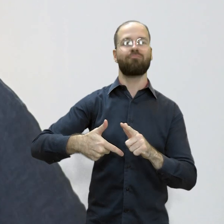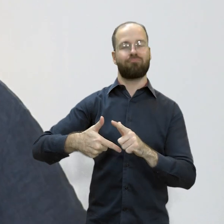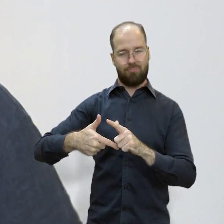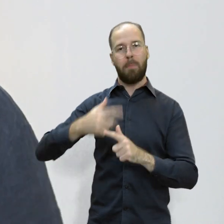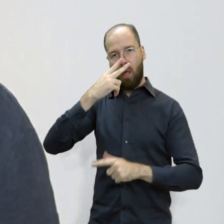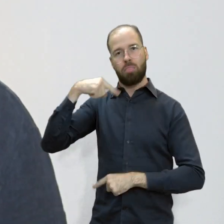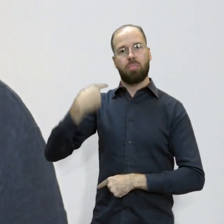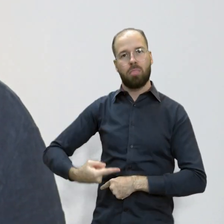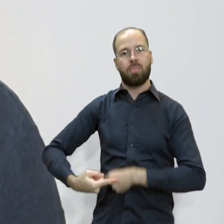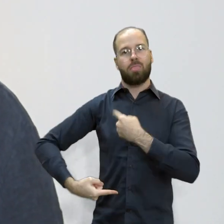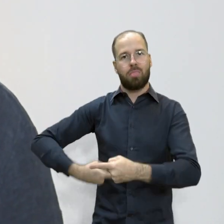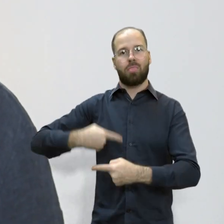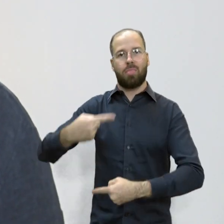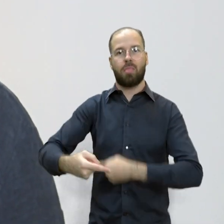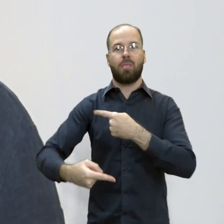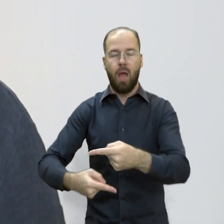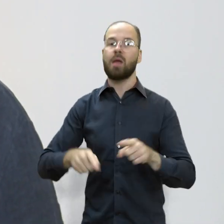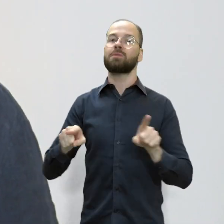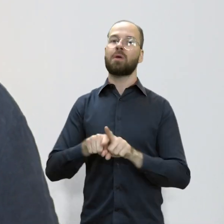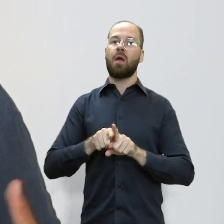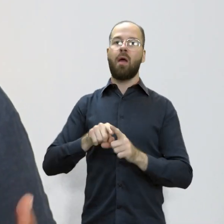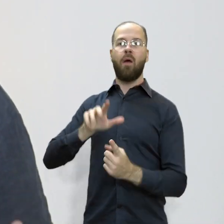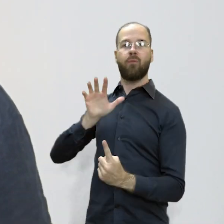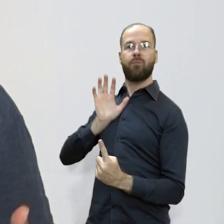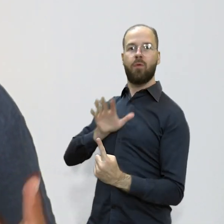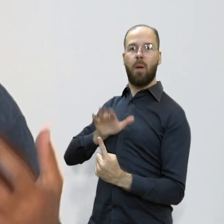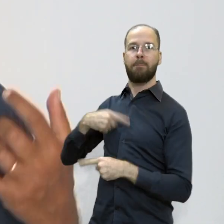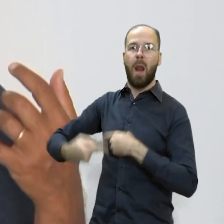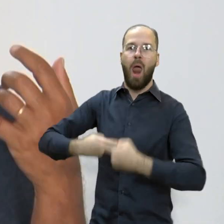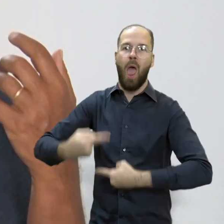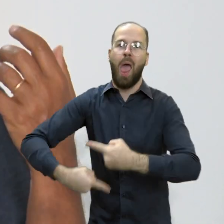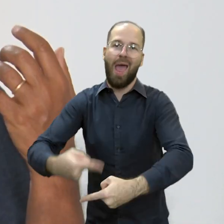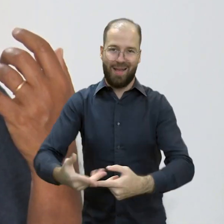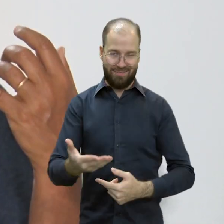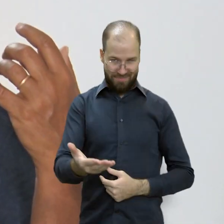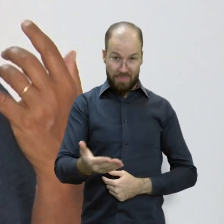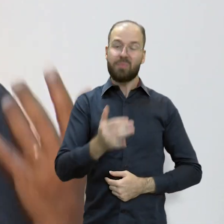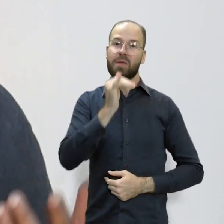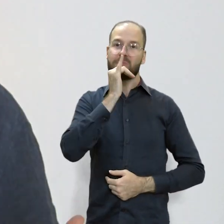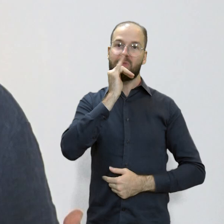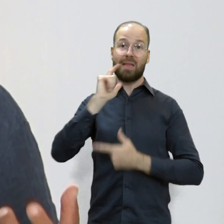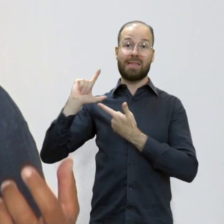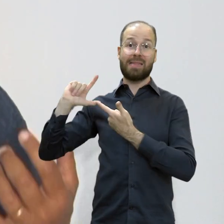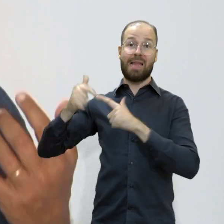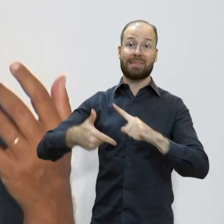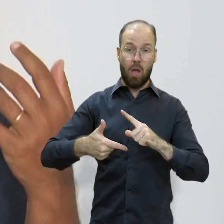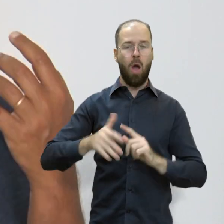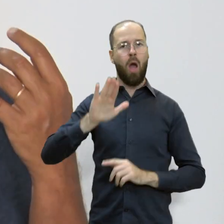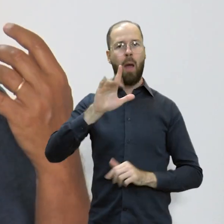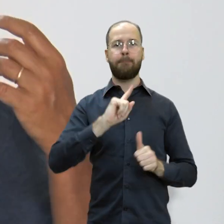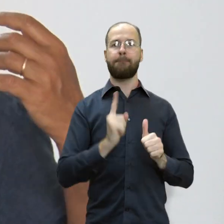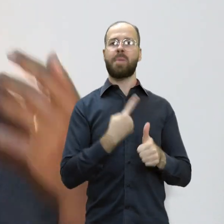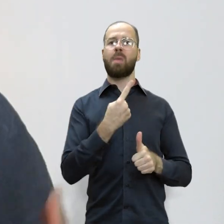verdade, expressões da nossa tradição, não é? Uma tradição na qual, a princípio, nós nos encontramos